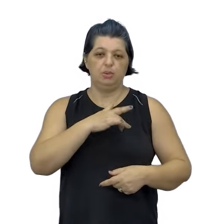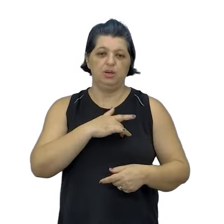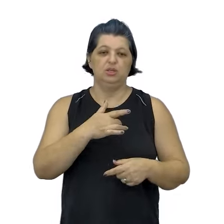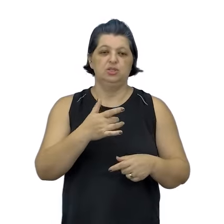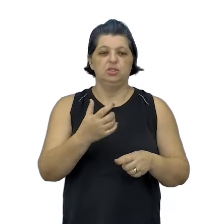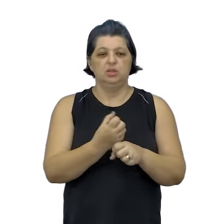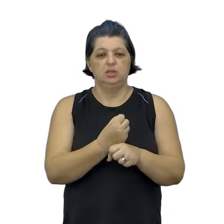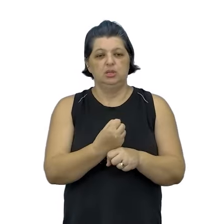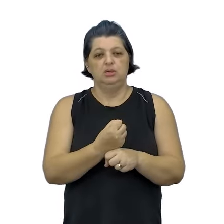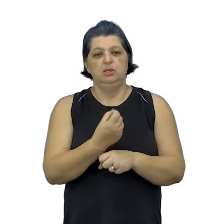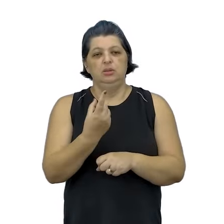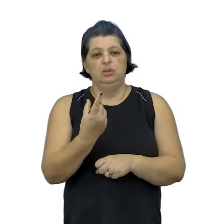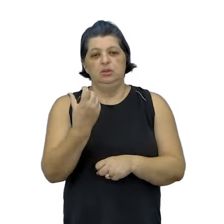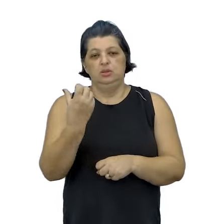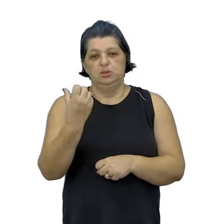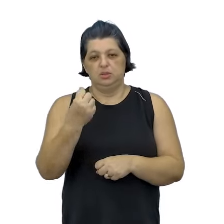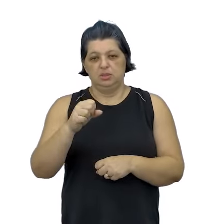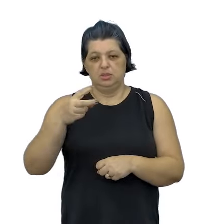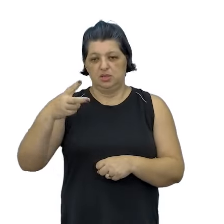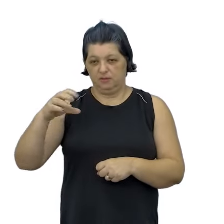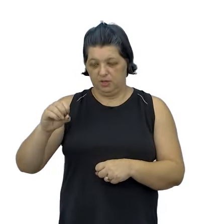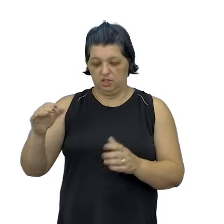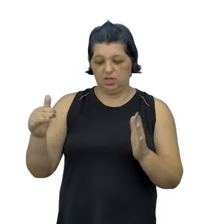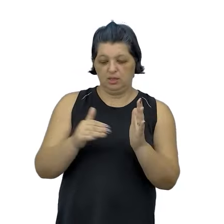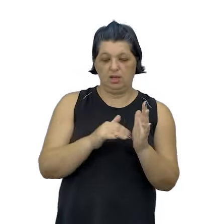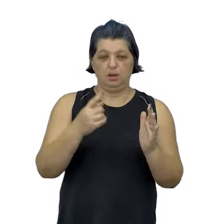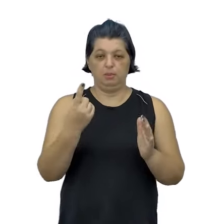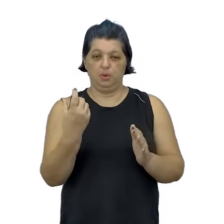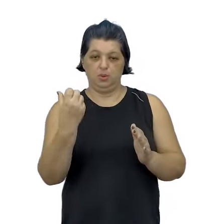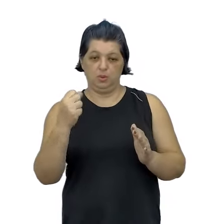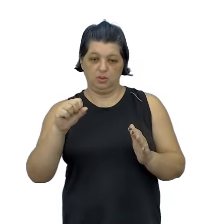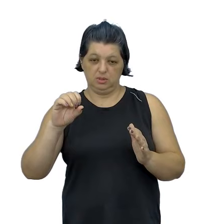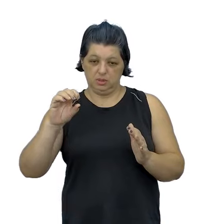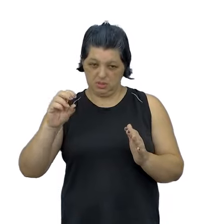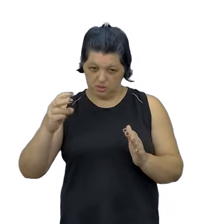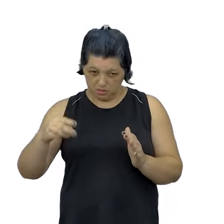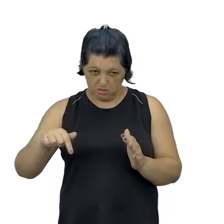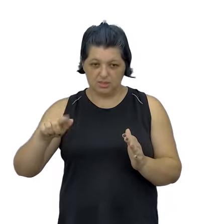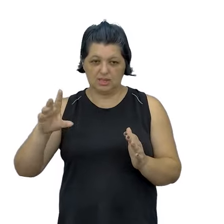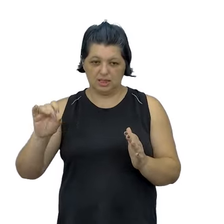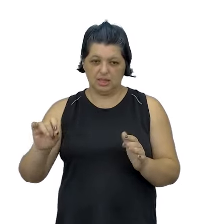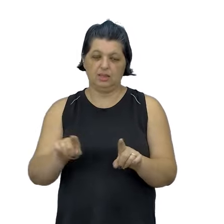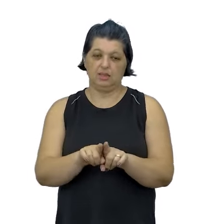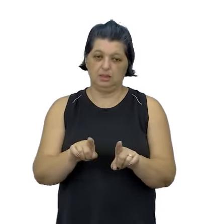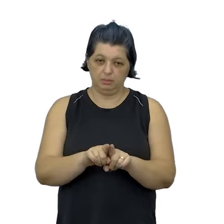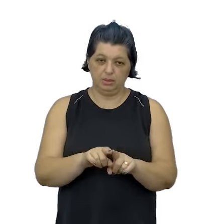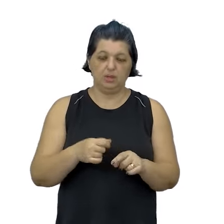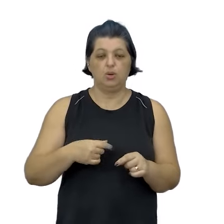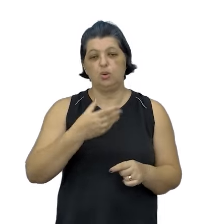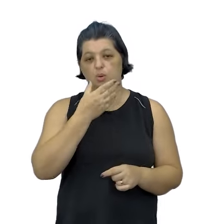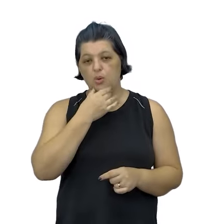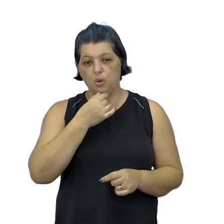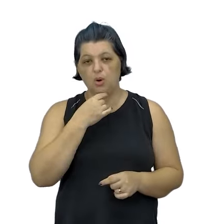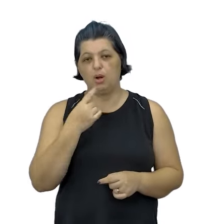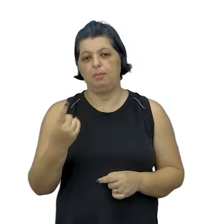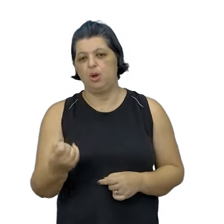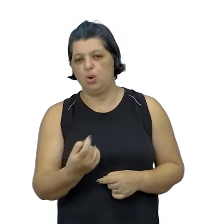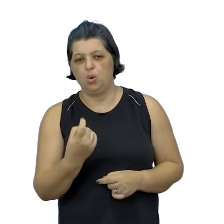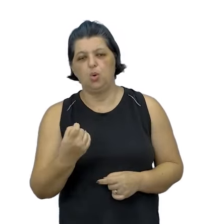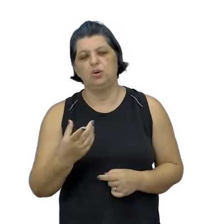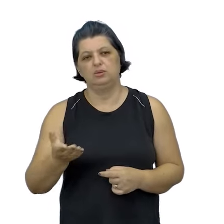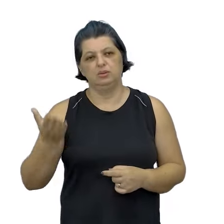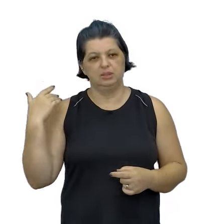até 1870, mostra para eles que ele era um poeta indianista, né, o único do seu tempo,